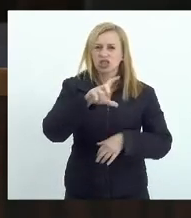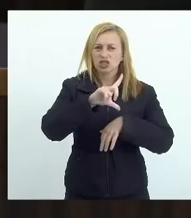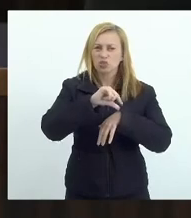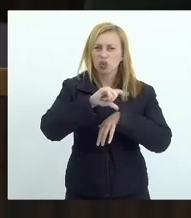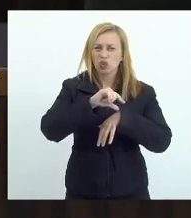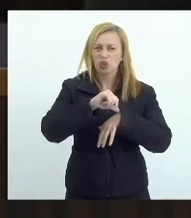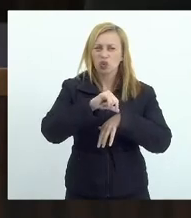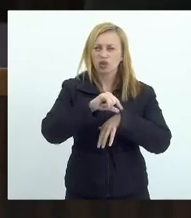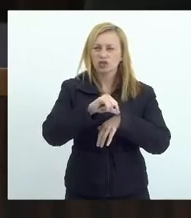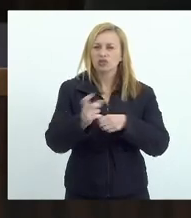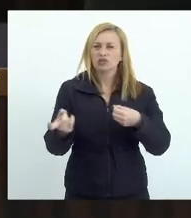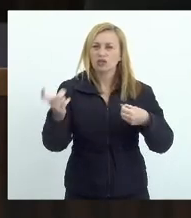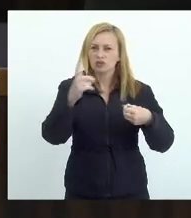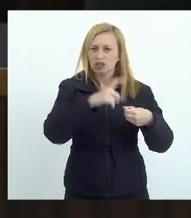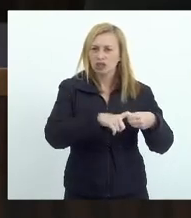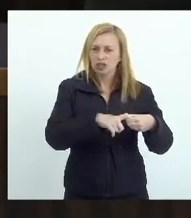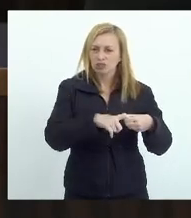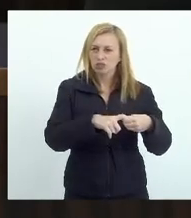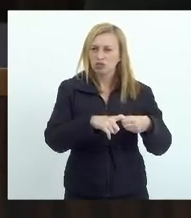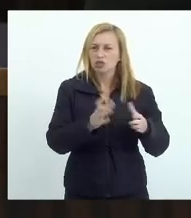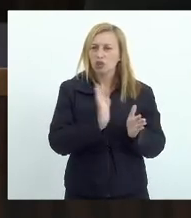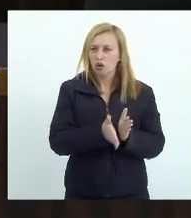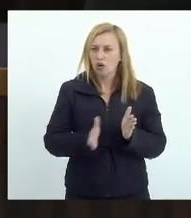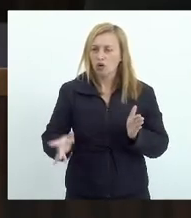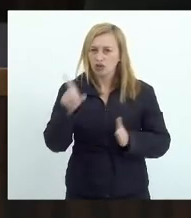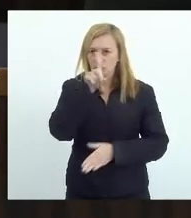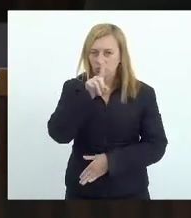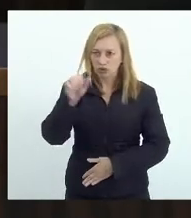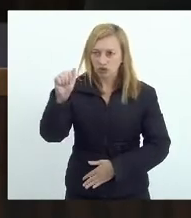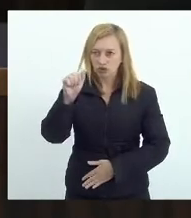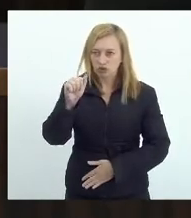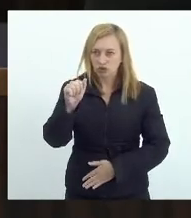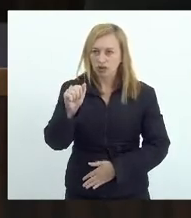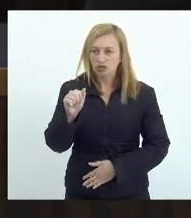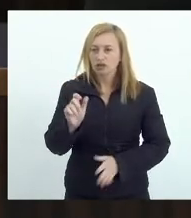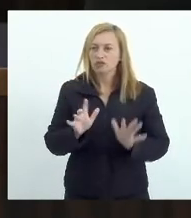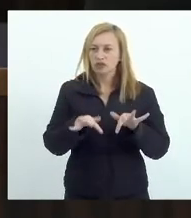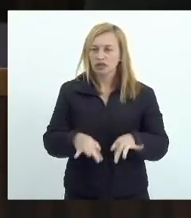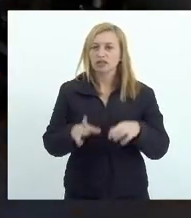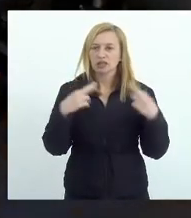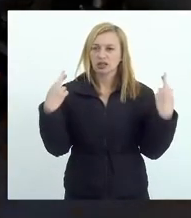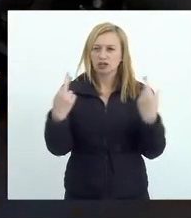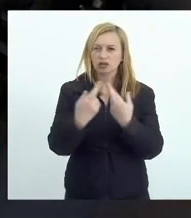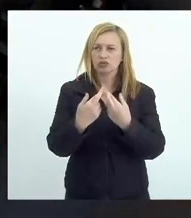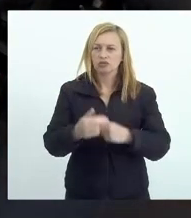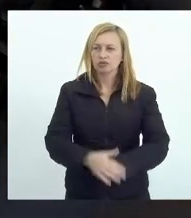horas, onde retornaremos com a ordem do dia. Está suspensa a sessão.